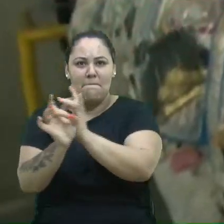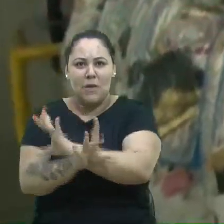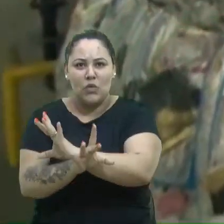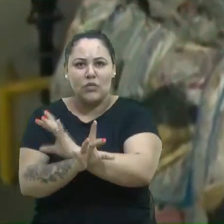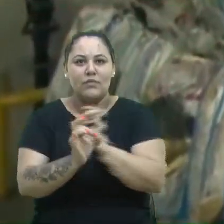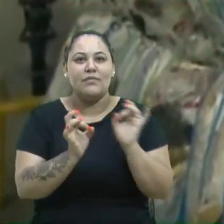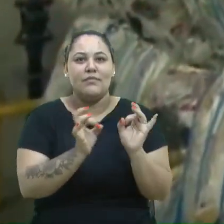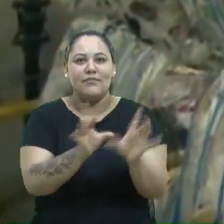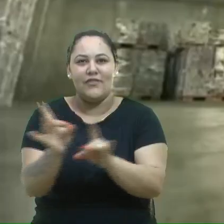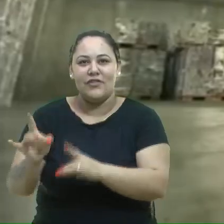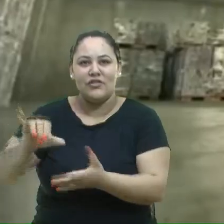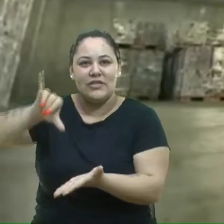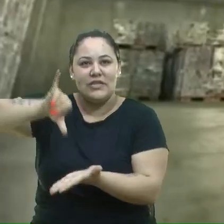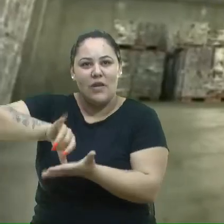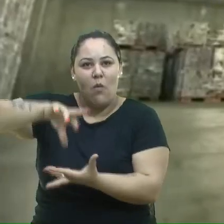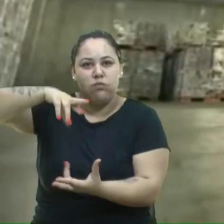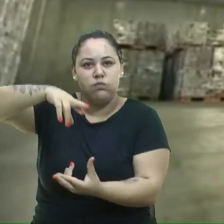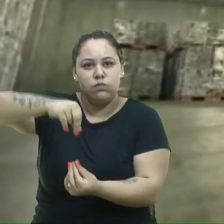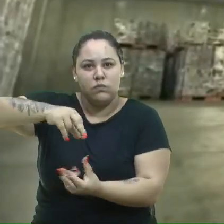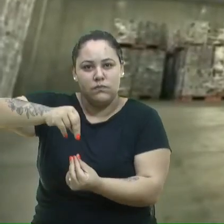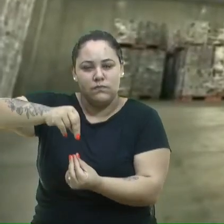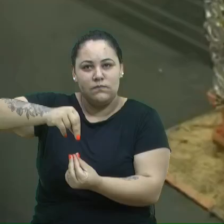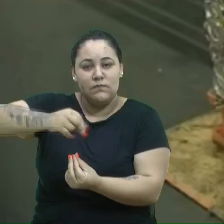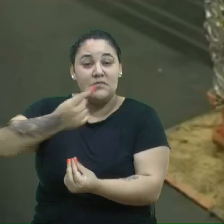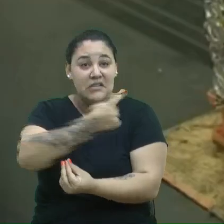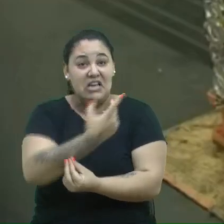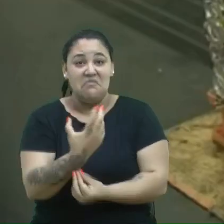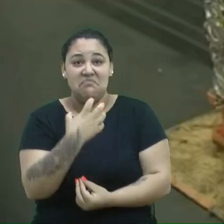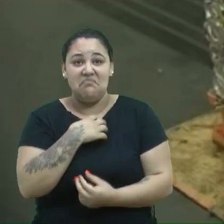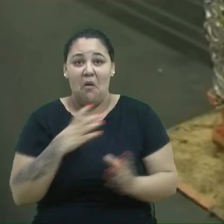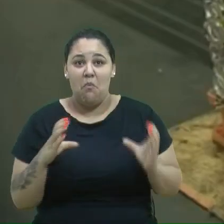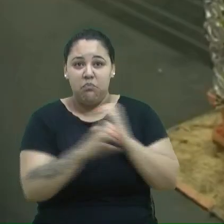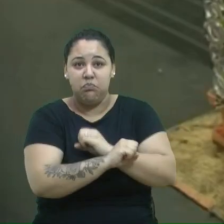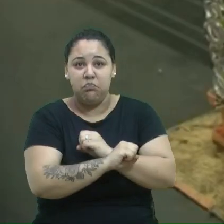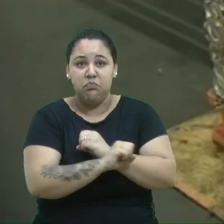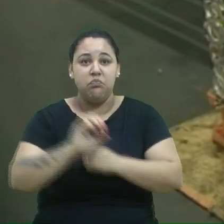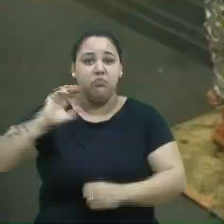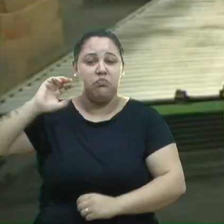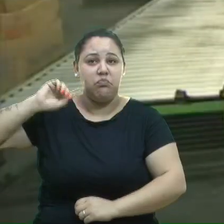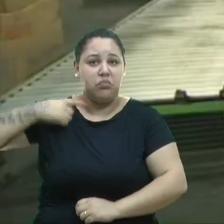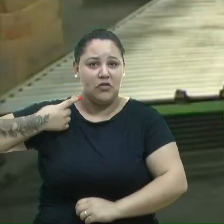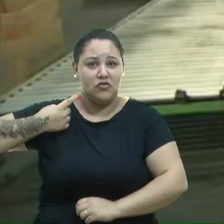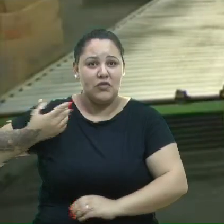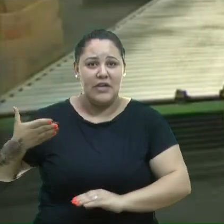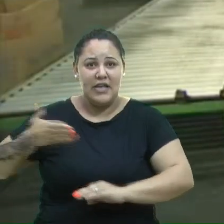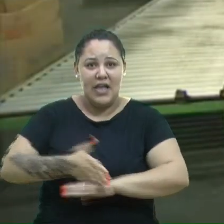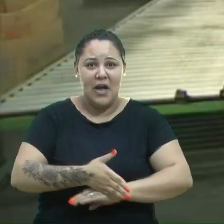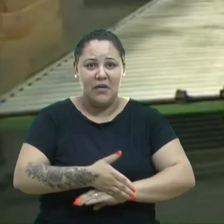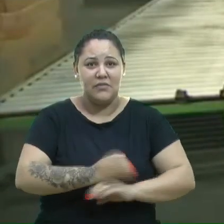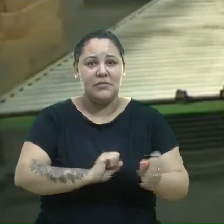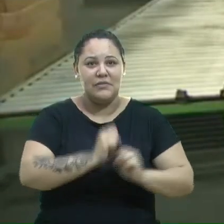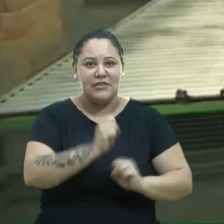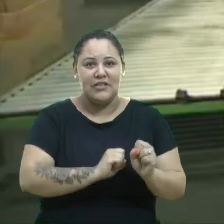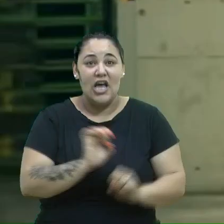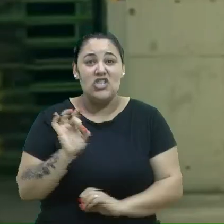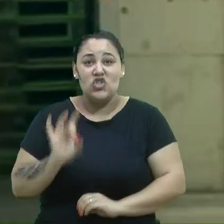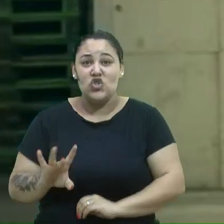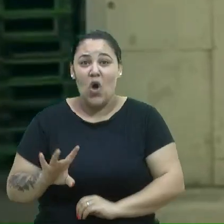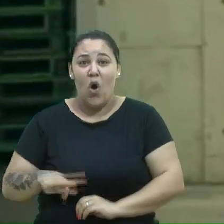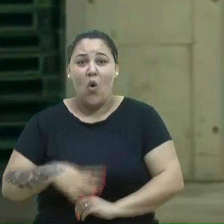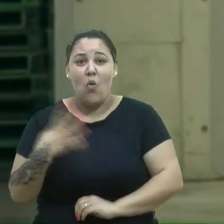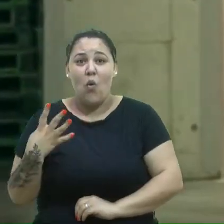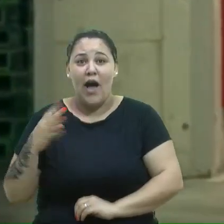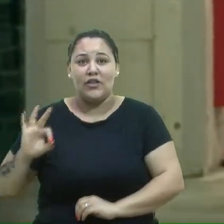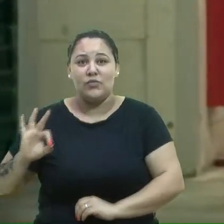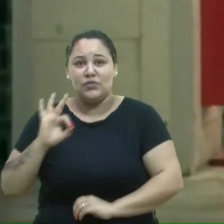para centros de reciclagem. Assim, do total de lixo que chega a esta usina, apenas 4% não